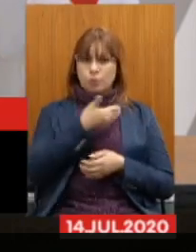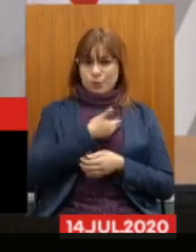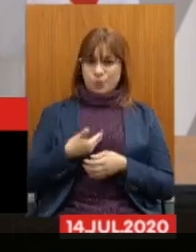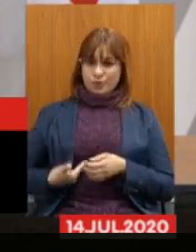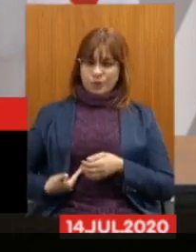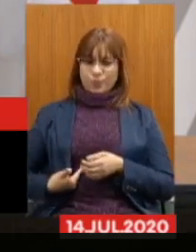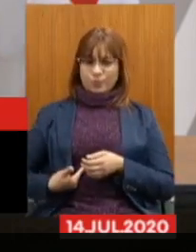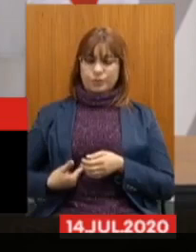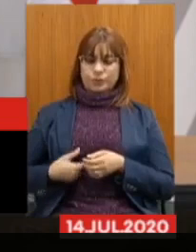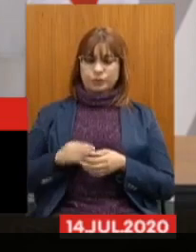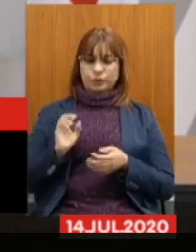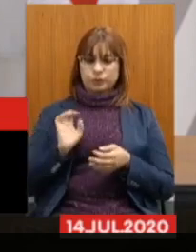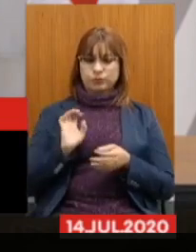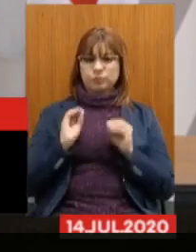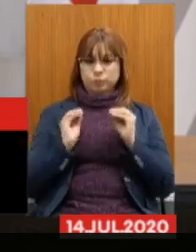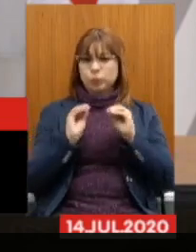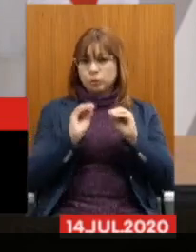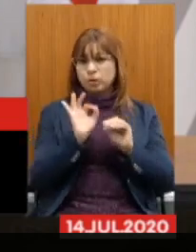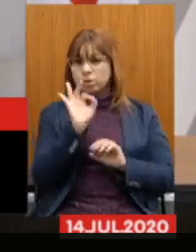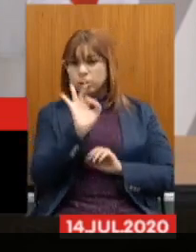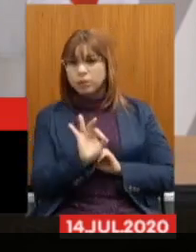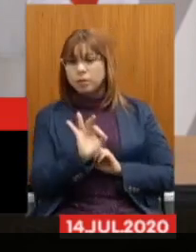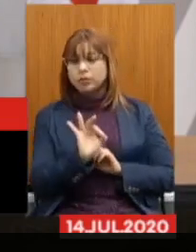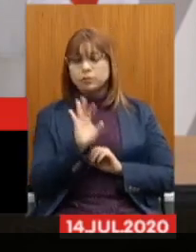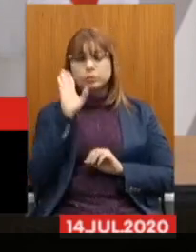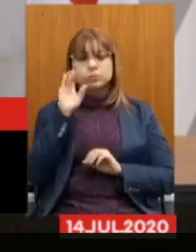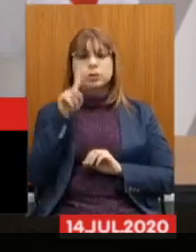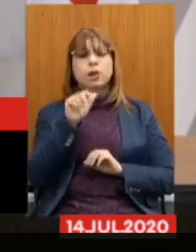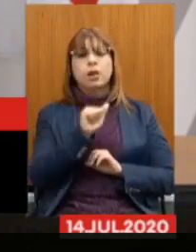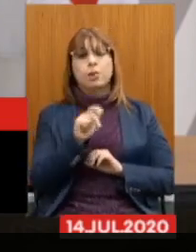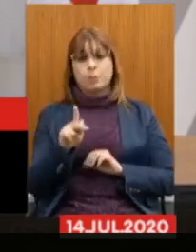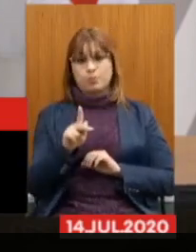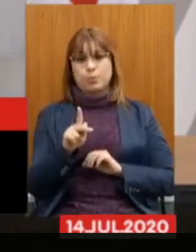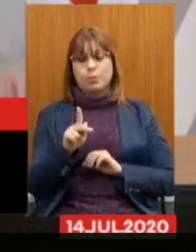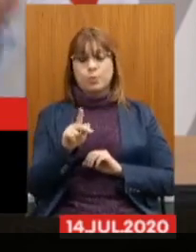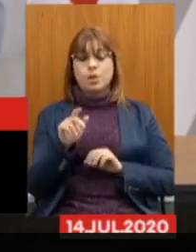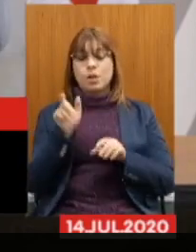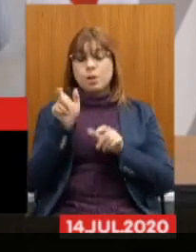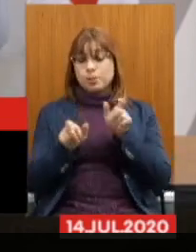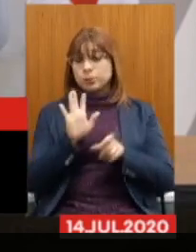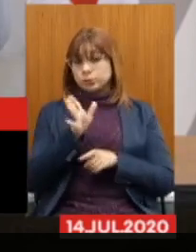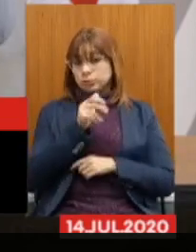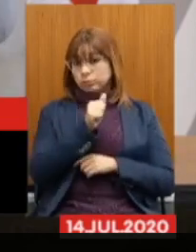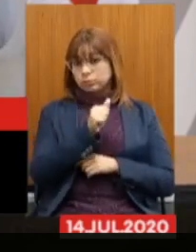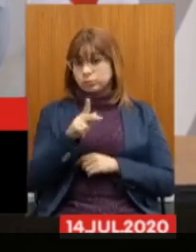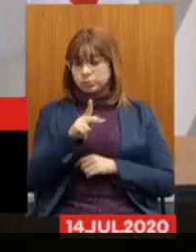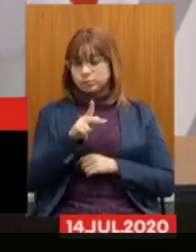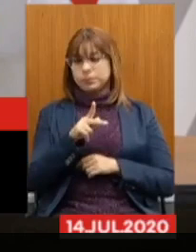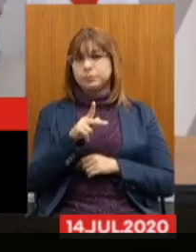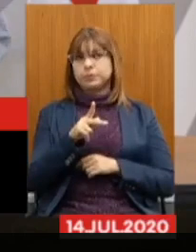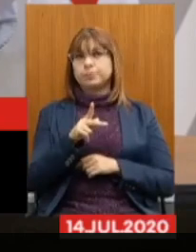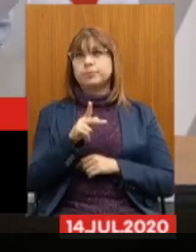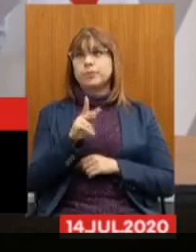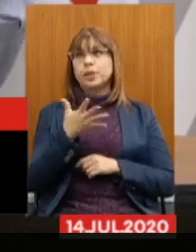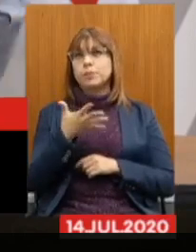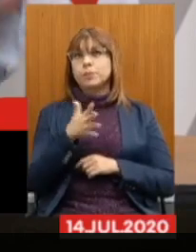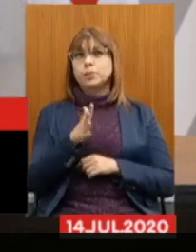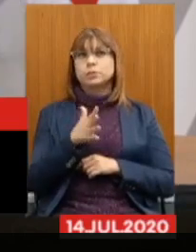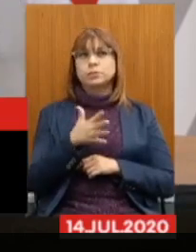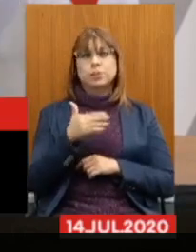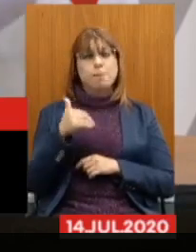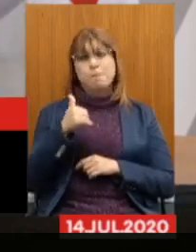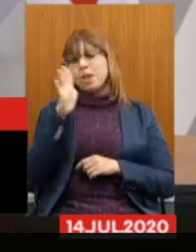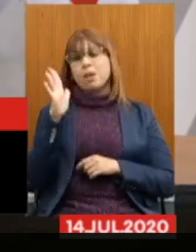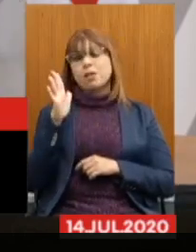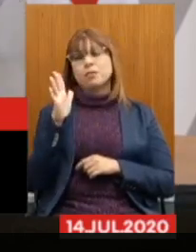está taxando, sobremaneira, que são os aposentados. Os aposentados representam hoje mais da